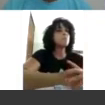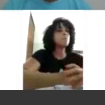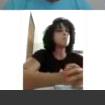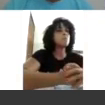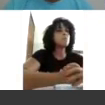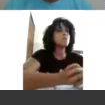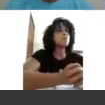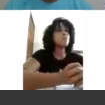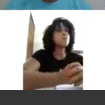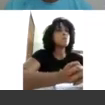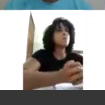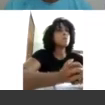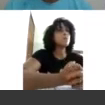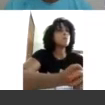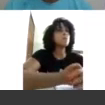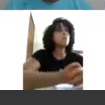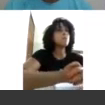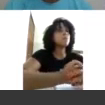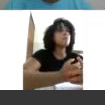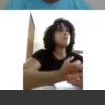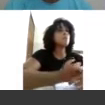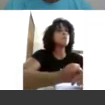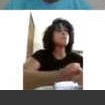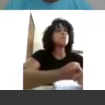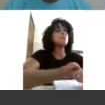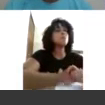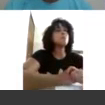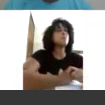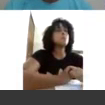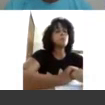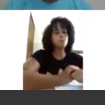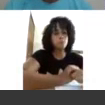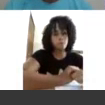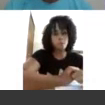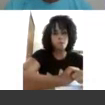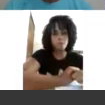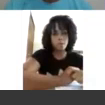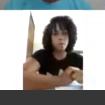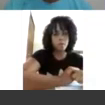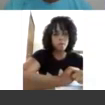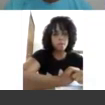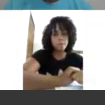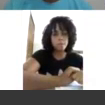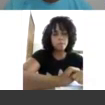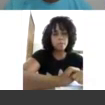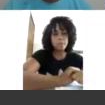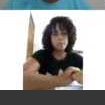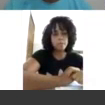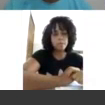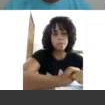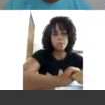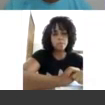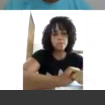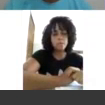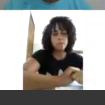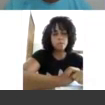um turbilhão. Existiu vários turbilhões de coisas que aconteceu tudo ao mesmo tempo, e nesse meio tempo a gente tomou um